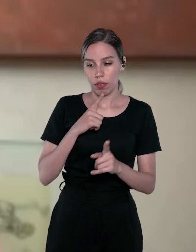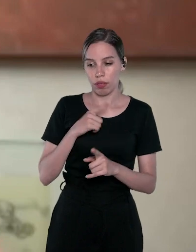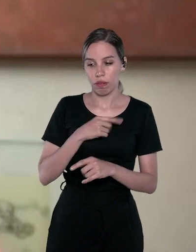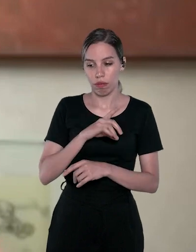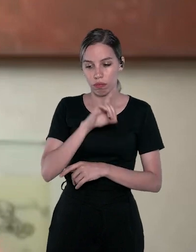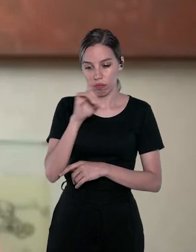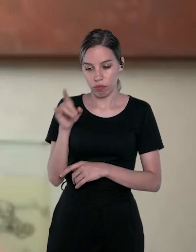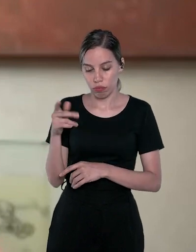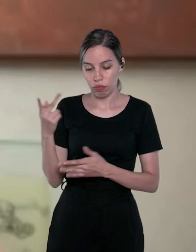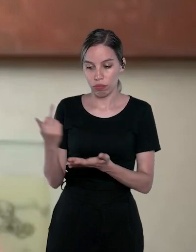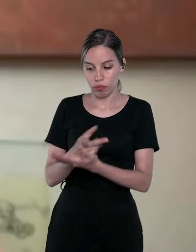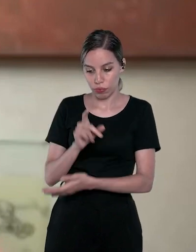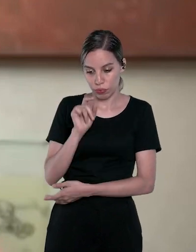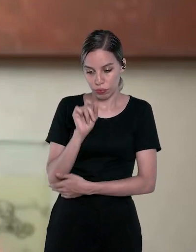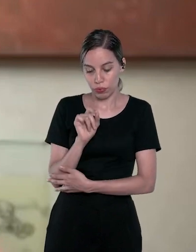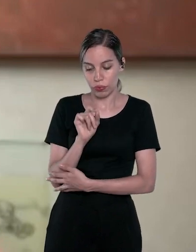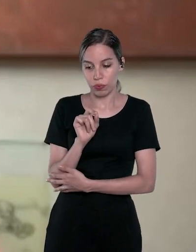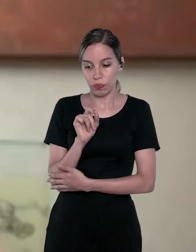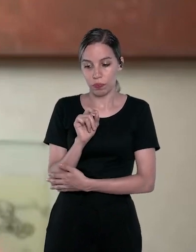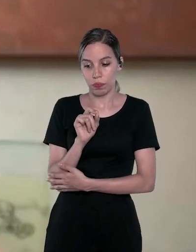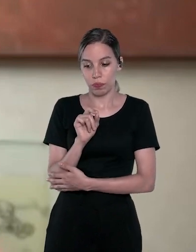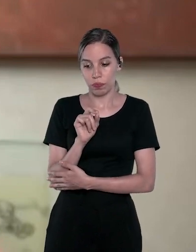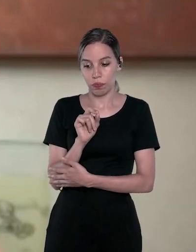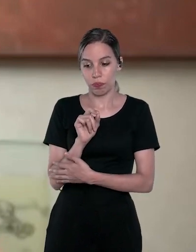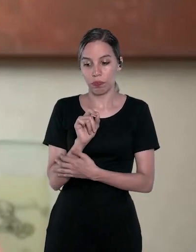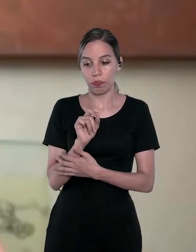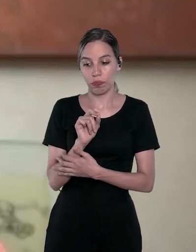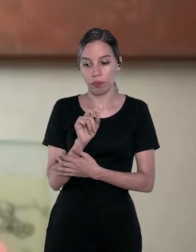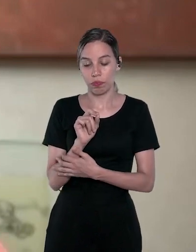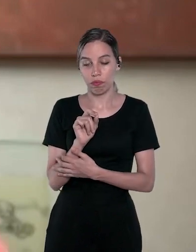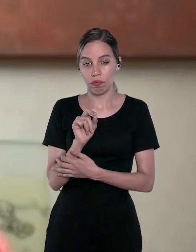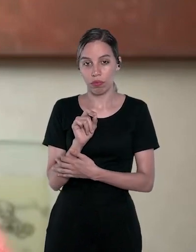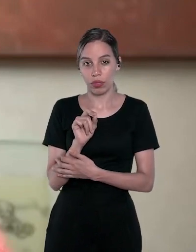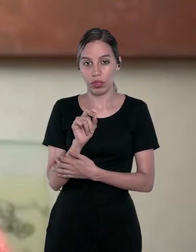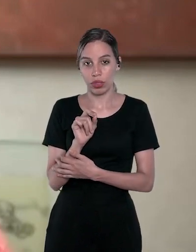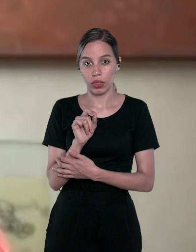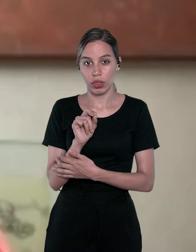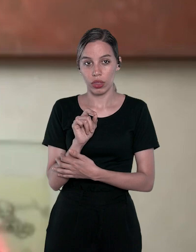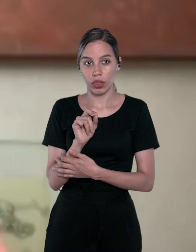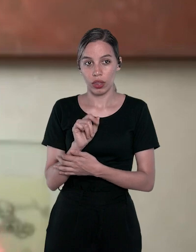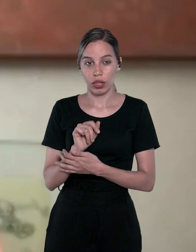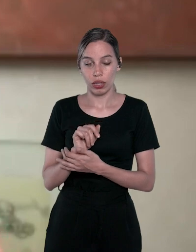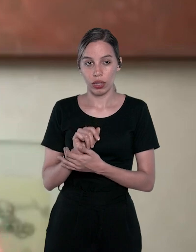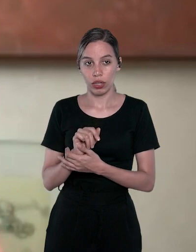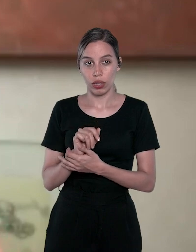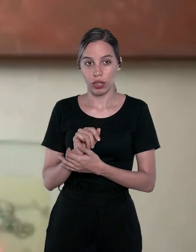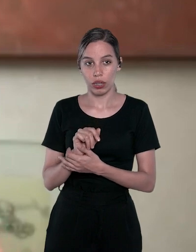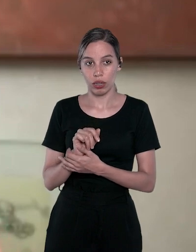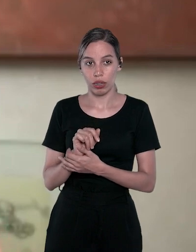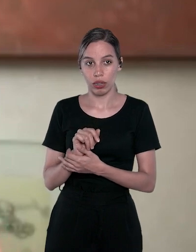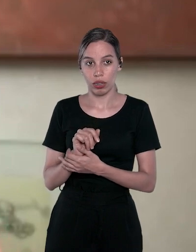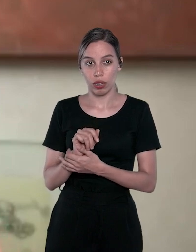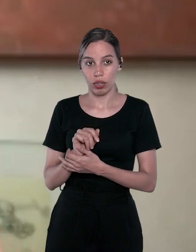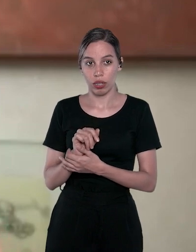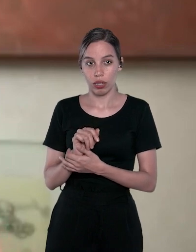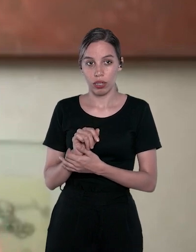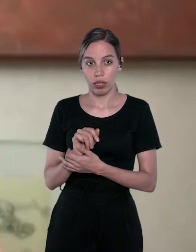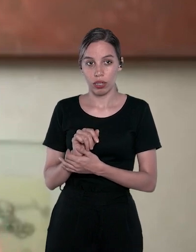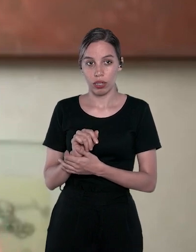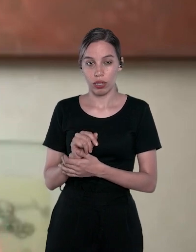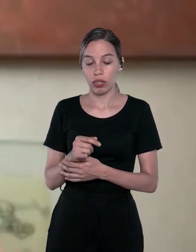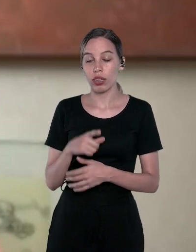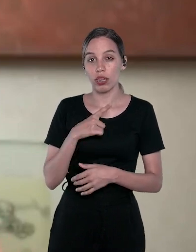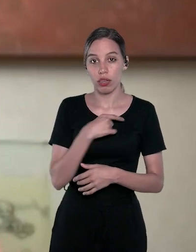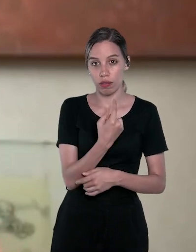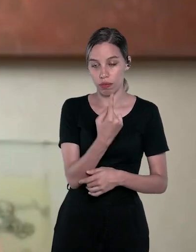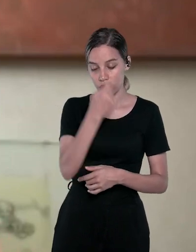ainda no métier literário, recebi de um dos editores